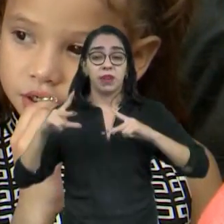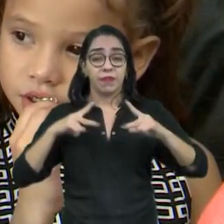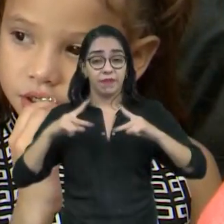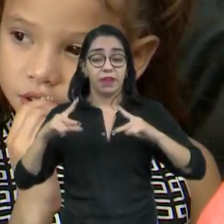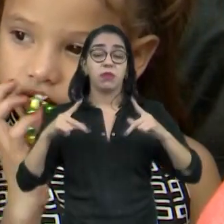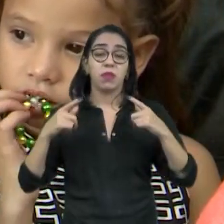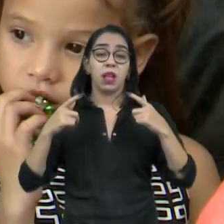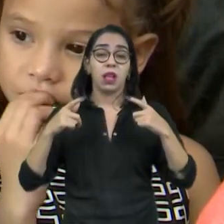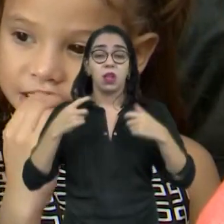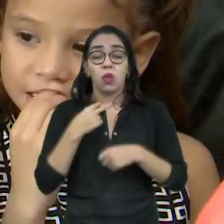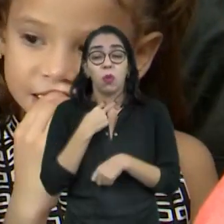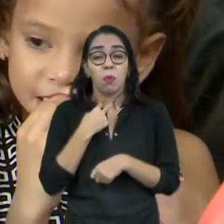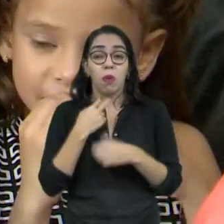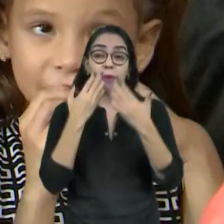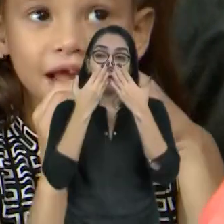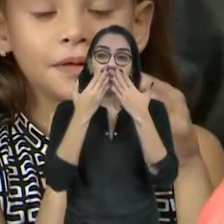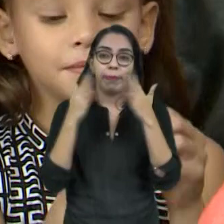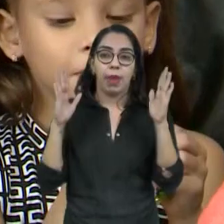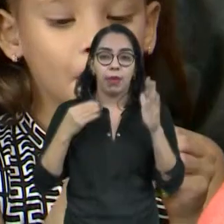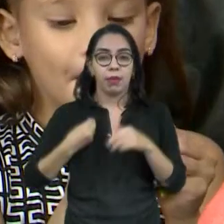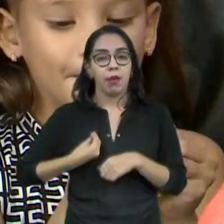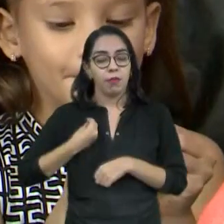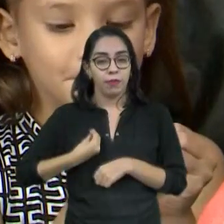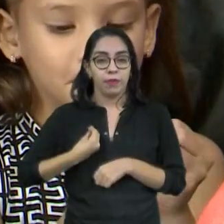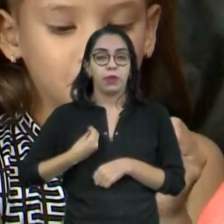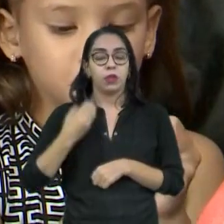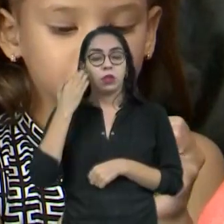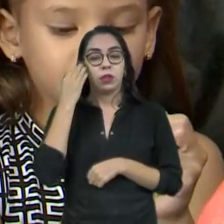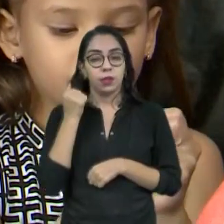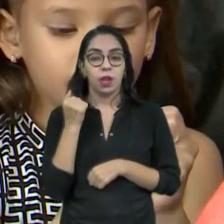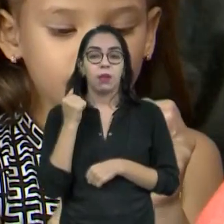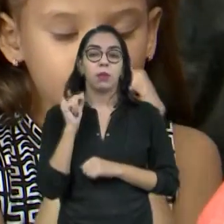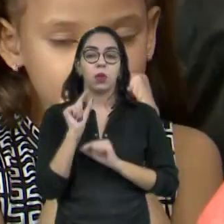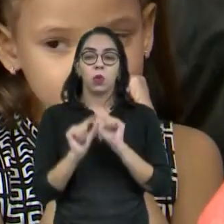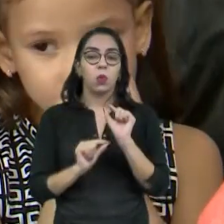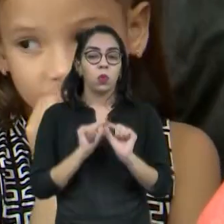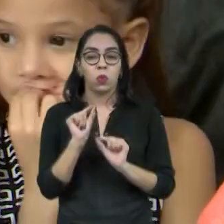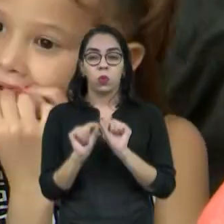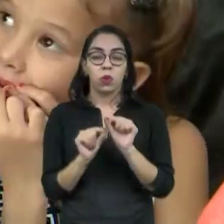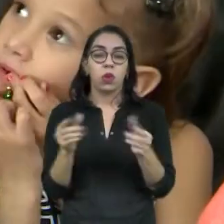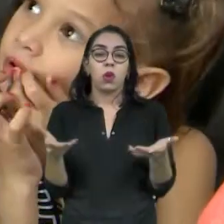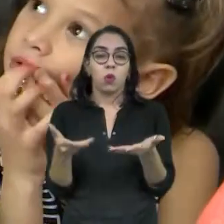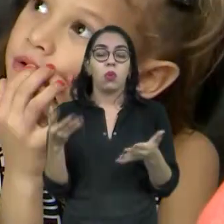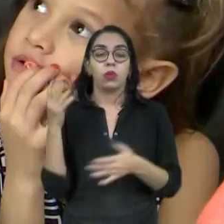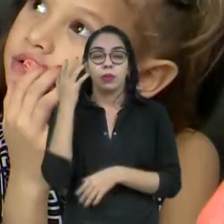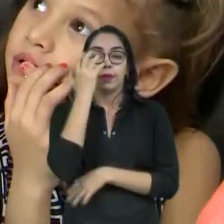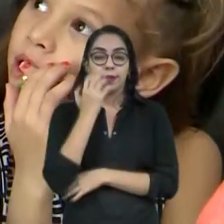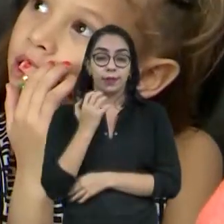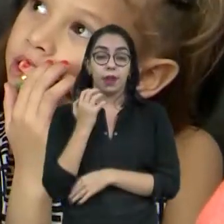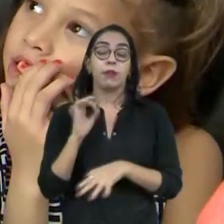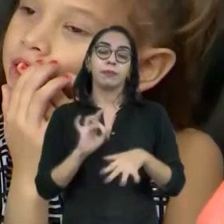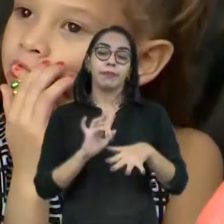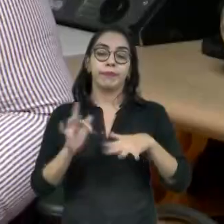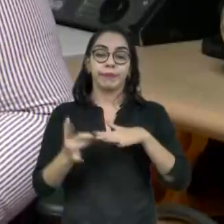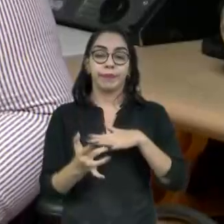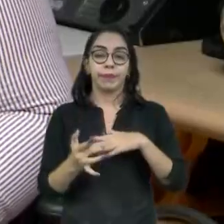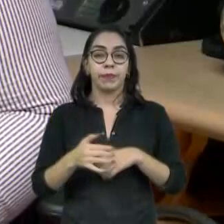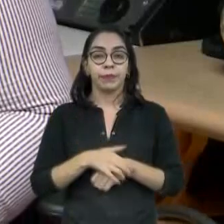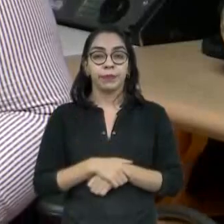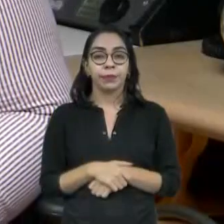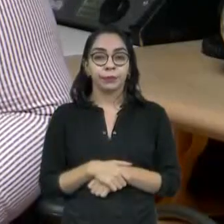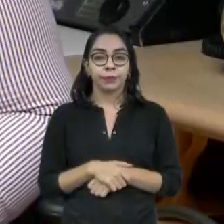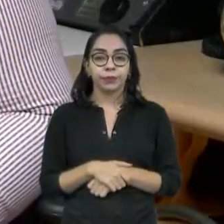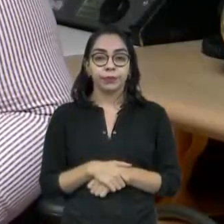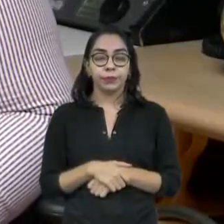não expor Ela tanto que hoje em dia a gente sabemos que não é muito sério questão de rede social